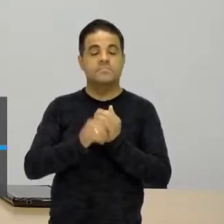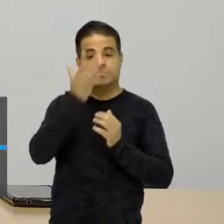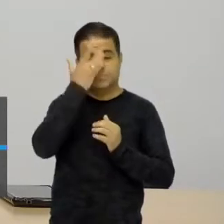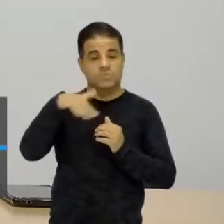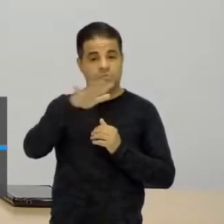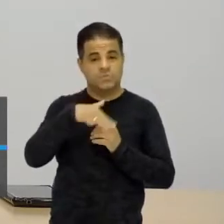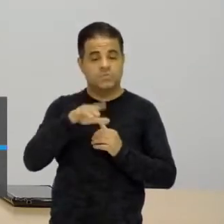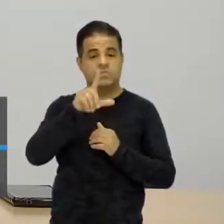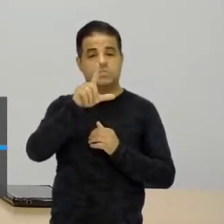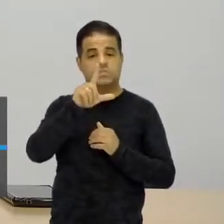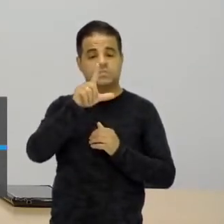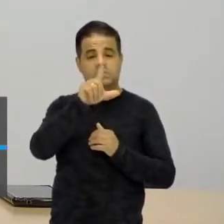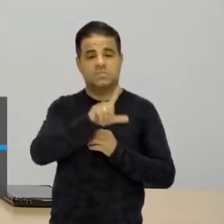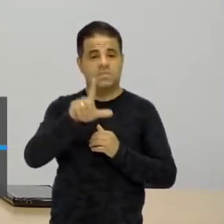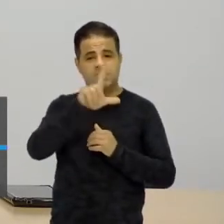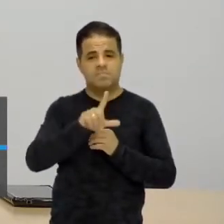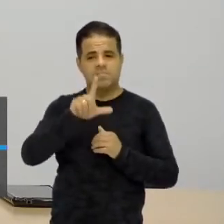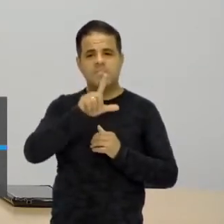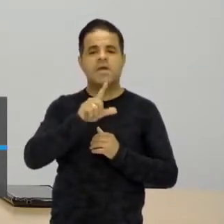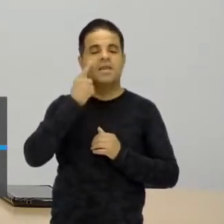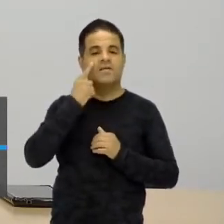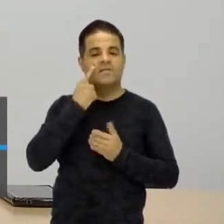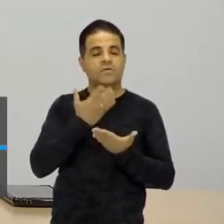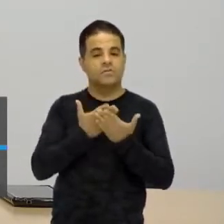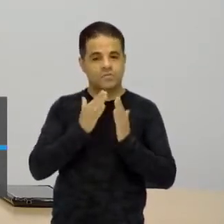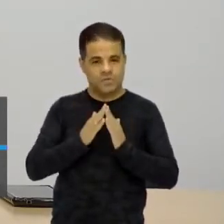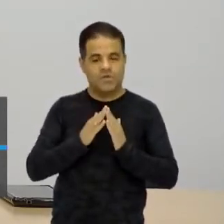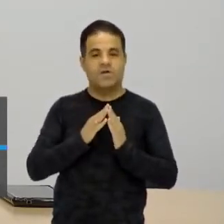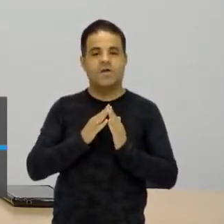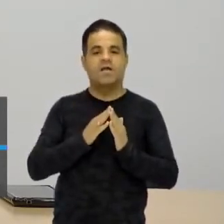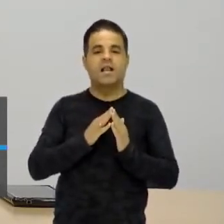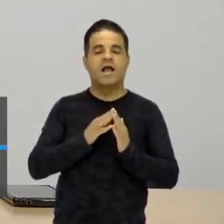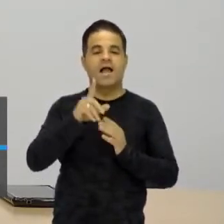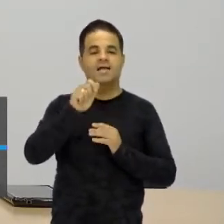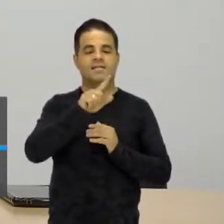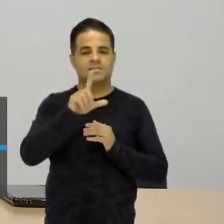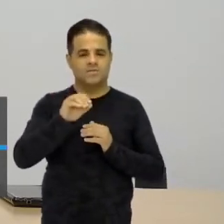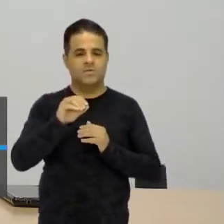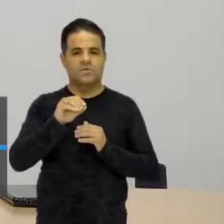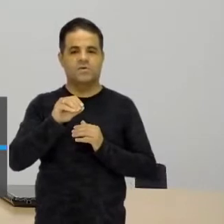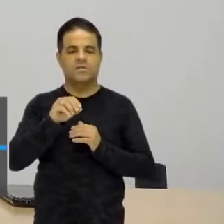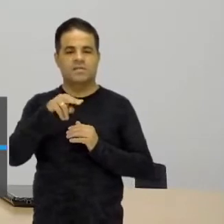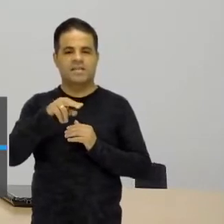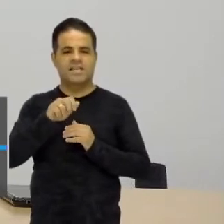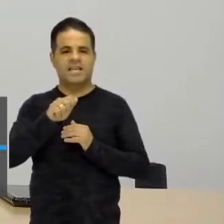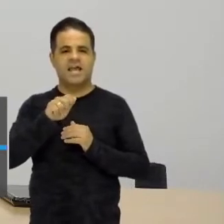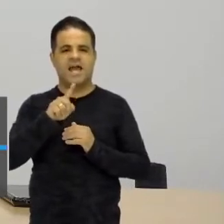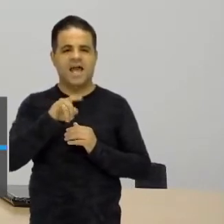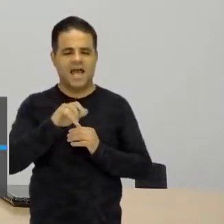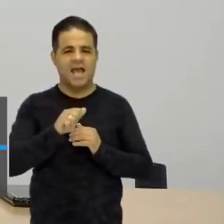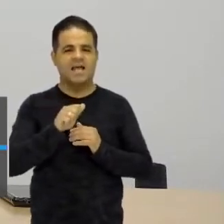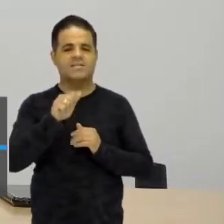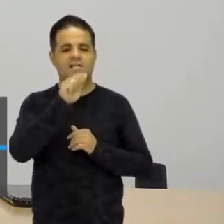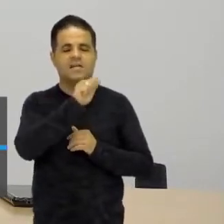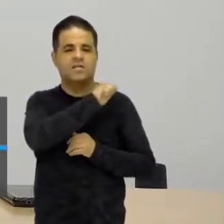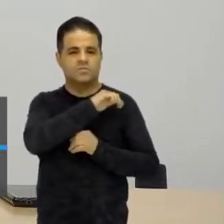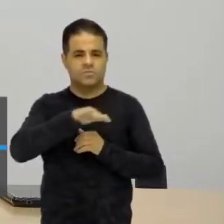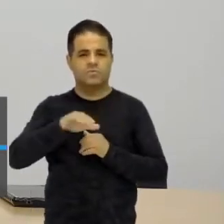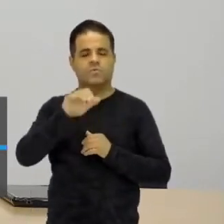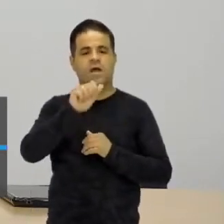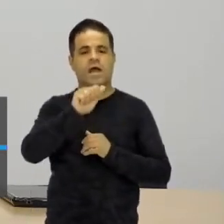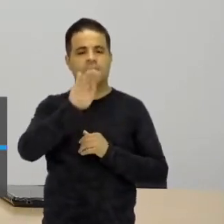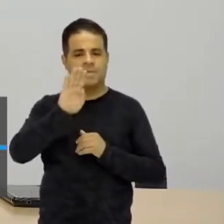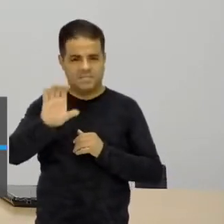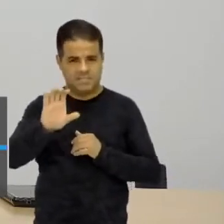pessoal lá de Limeira, da Escola Lázaro Duarte, da Pronádia, os alunos do nono A, B e